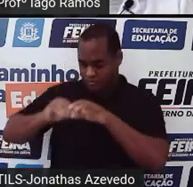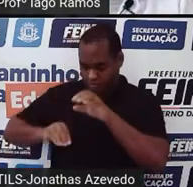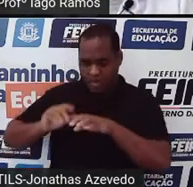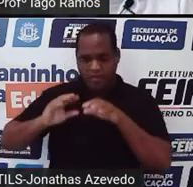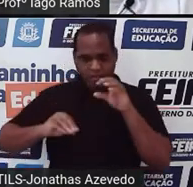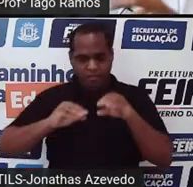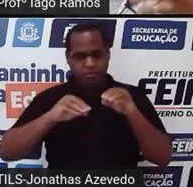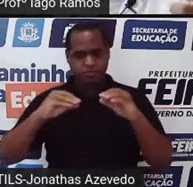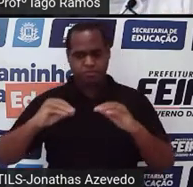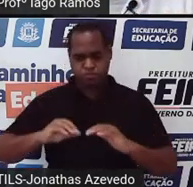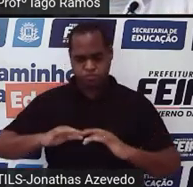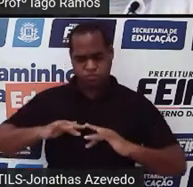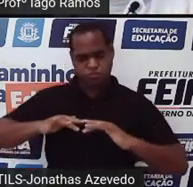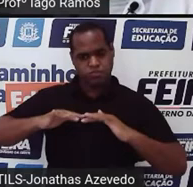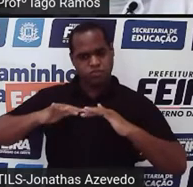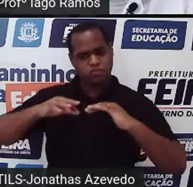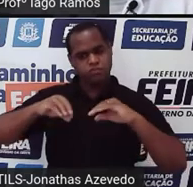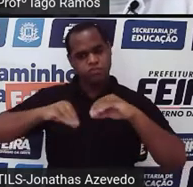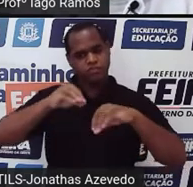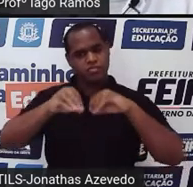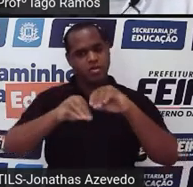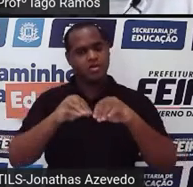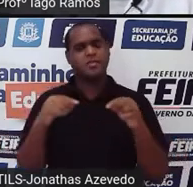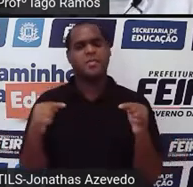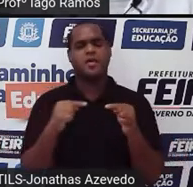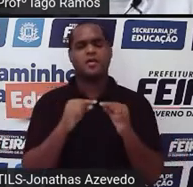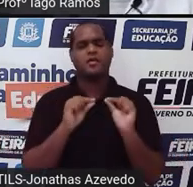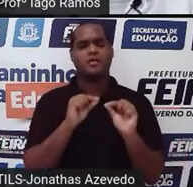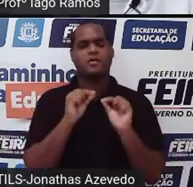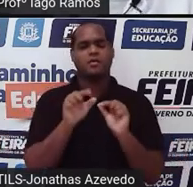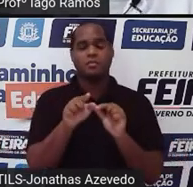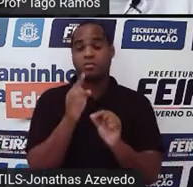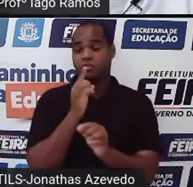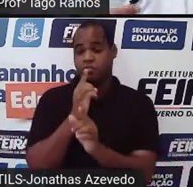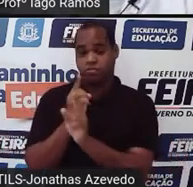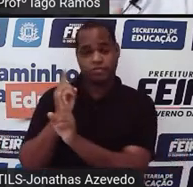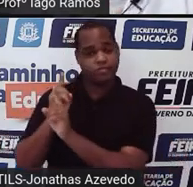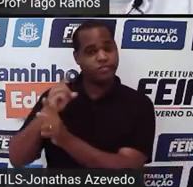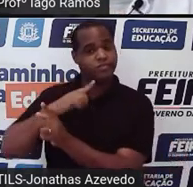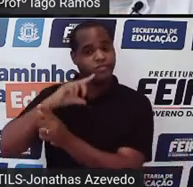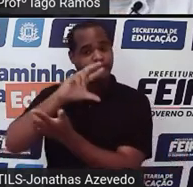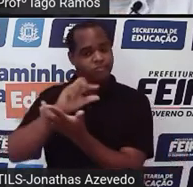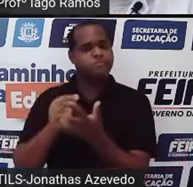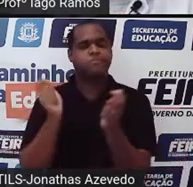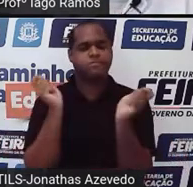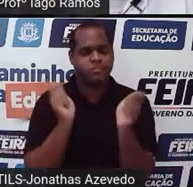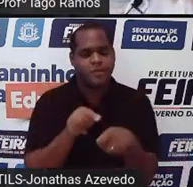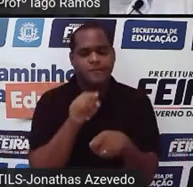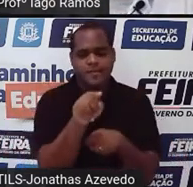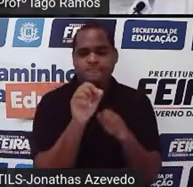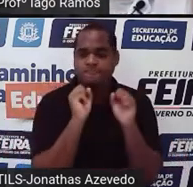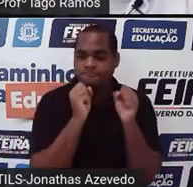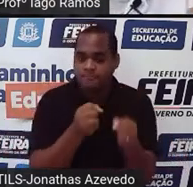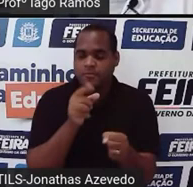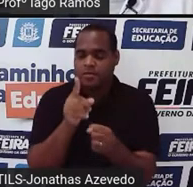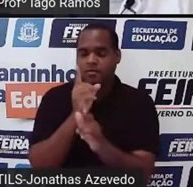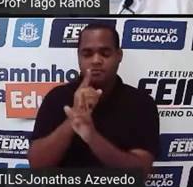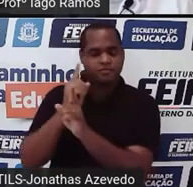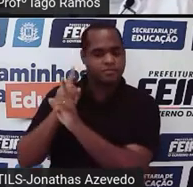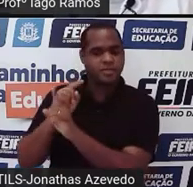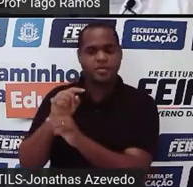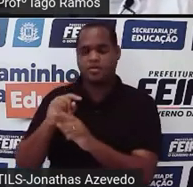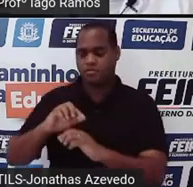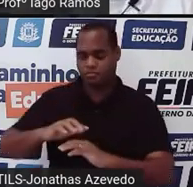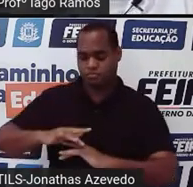sapato é isso que a gente está fazendo é encontrando né uma forma da gente encontrar o volume